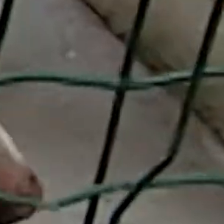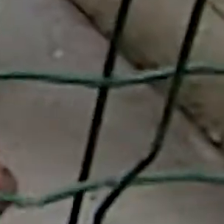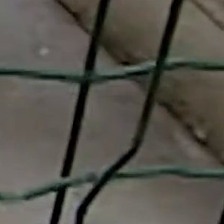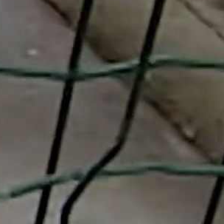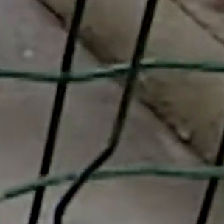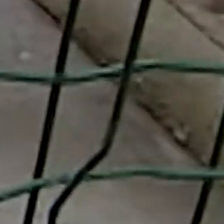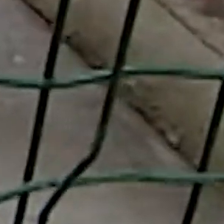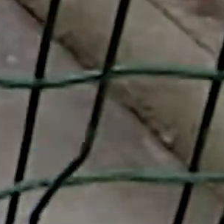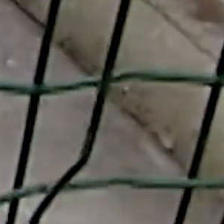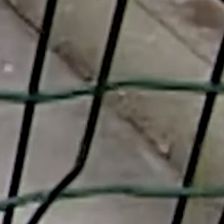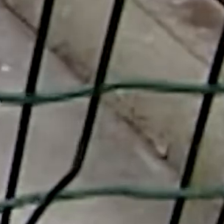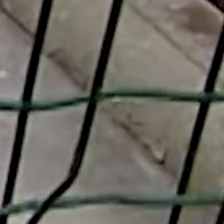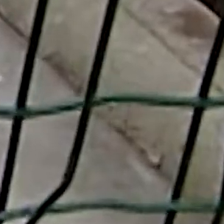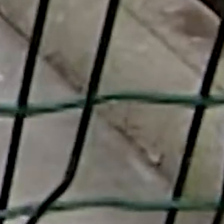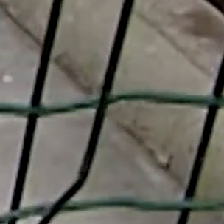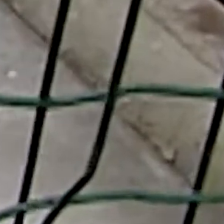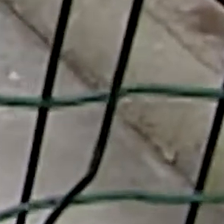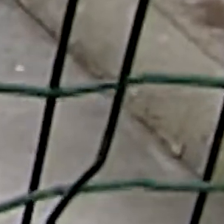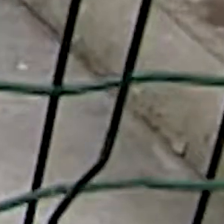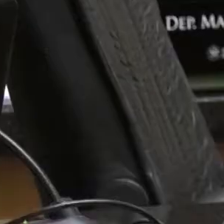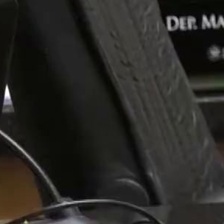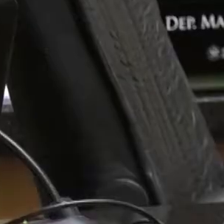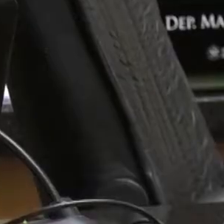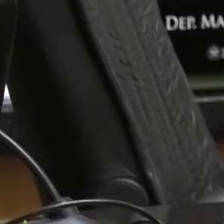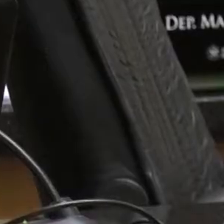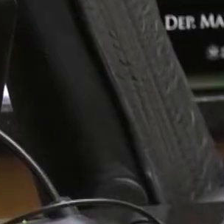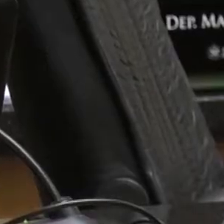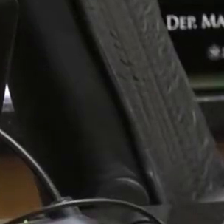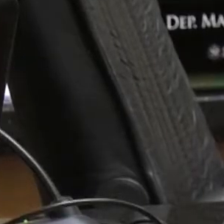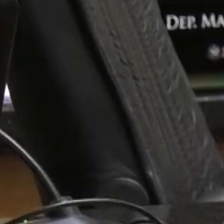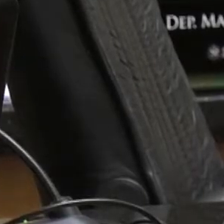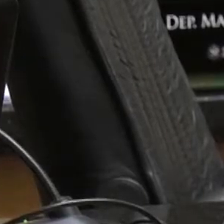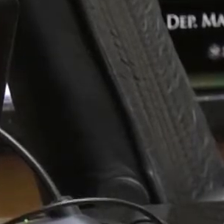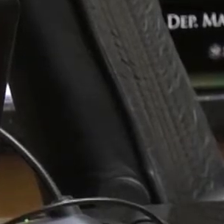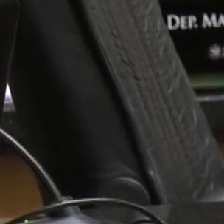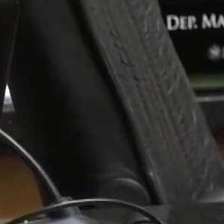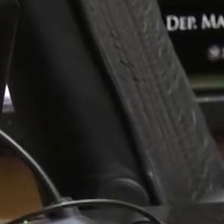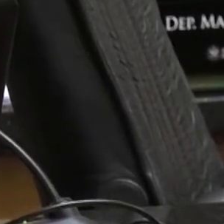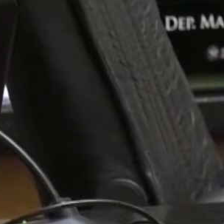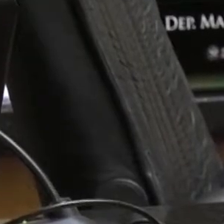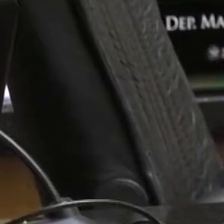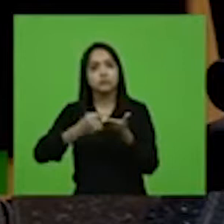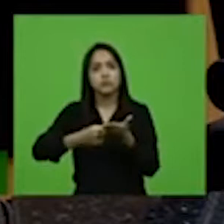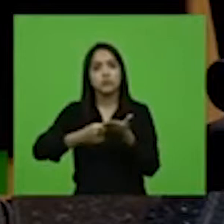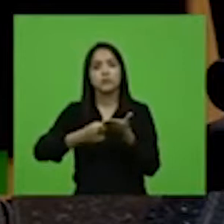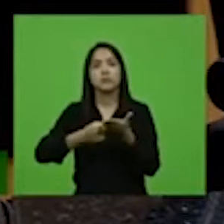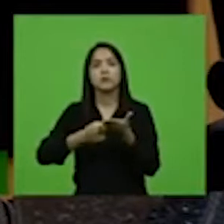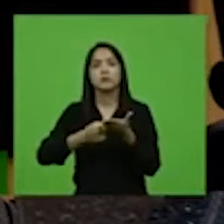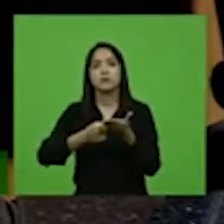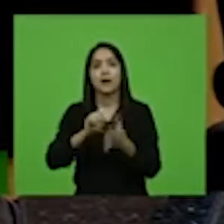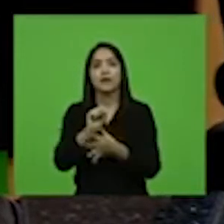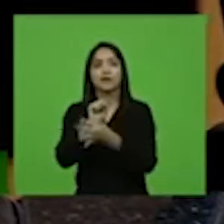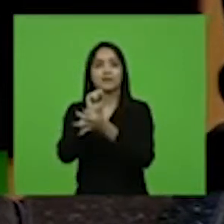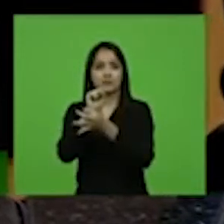impedidas de dar comida e água para animais de rua. O deputado Márcio Machado comemorou a aprovação. A garantia